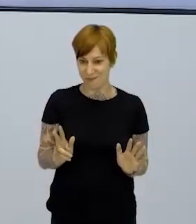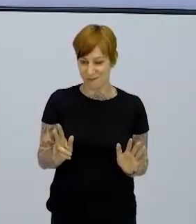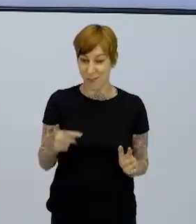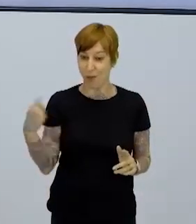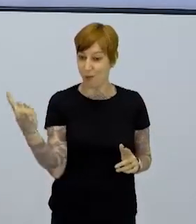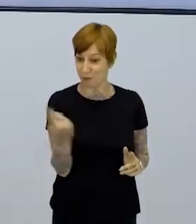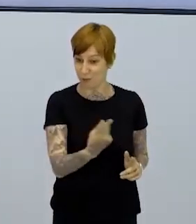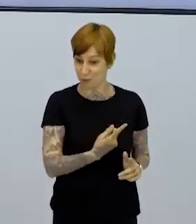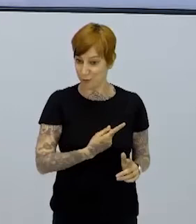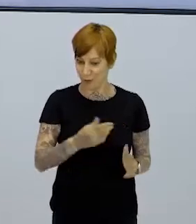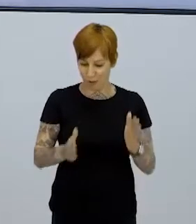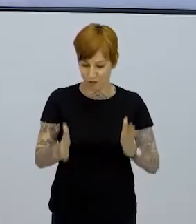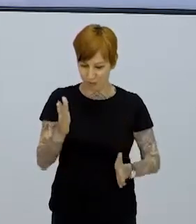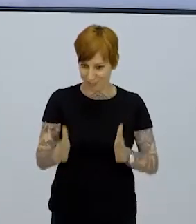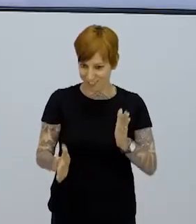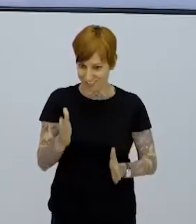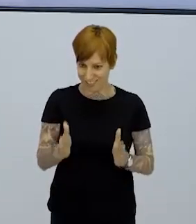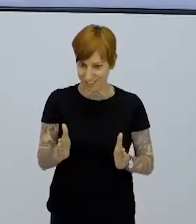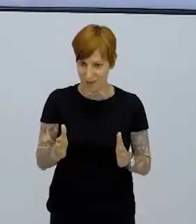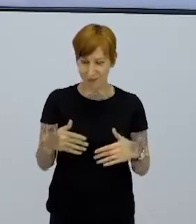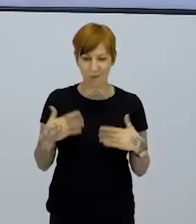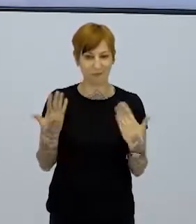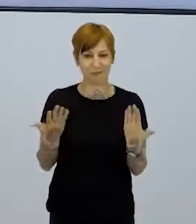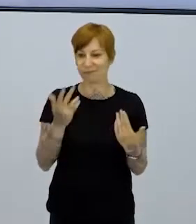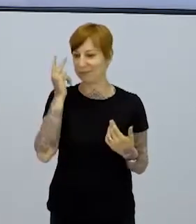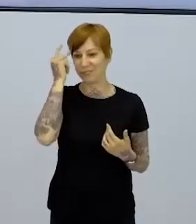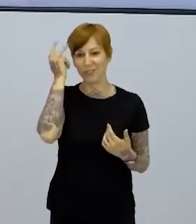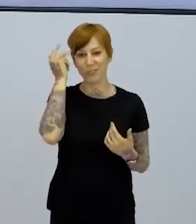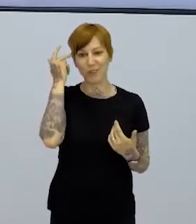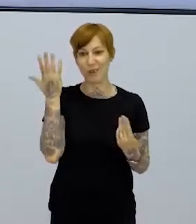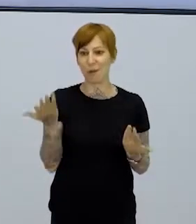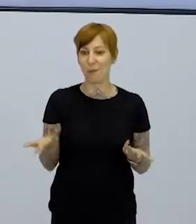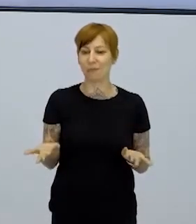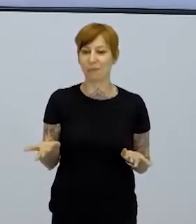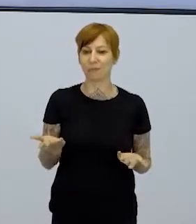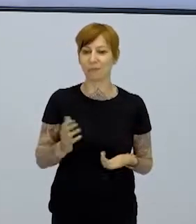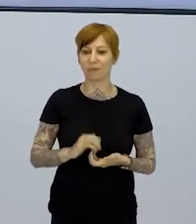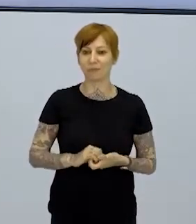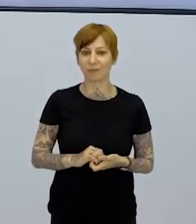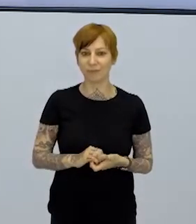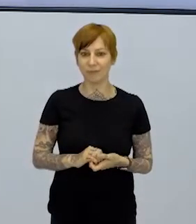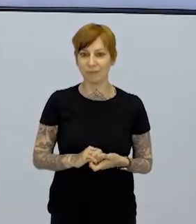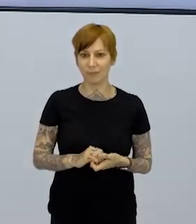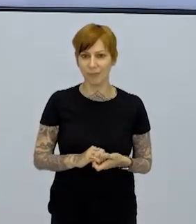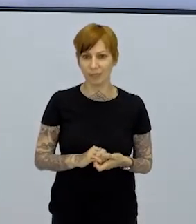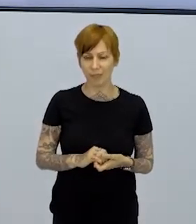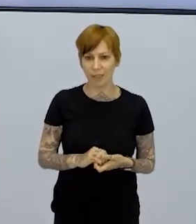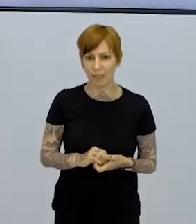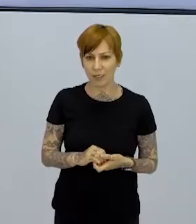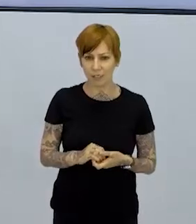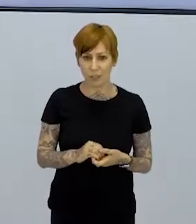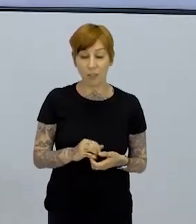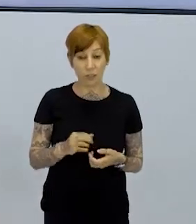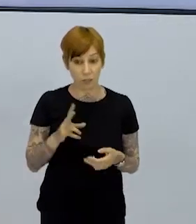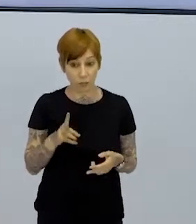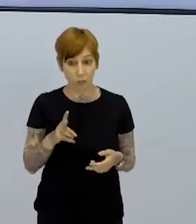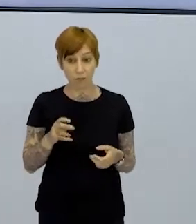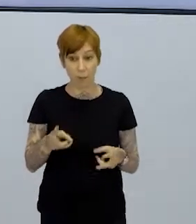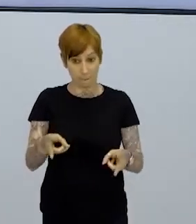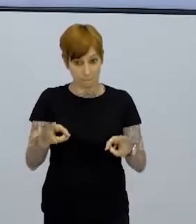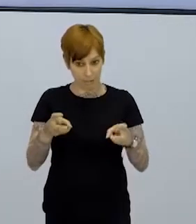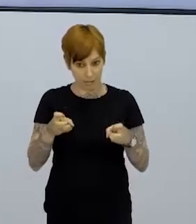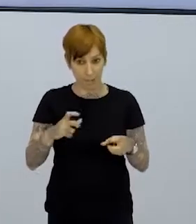tem cabelo maior que o meu. Não é mentira. Então, assim, o que é que a gente vai ver? Existe o movimento das